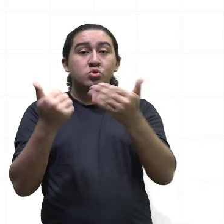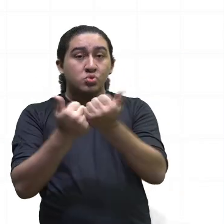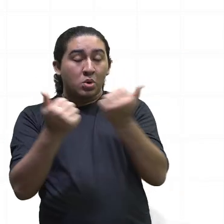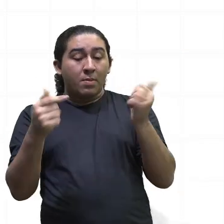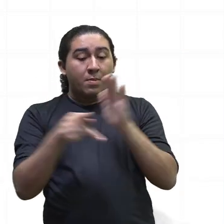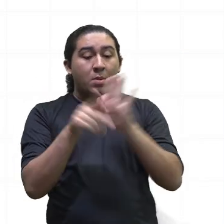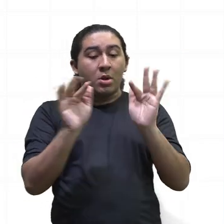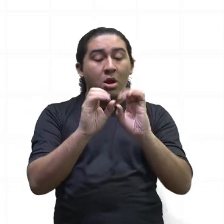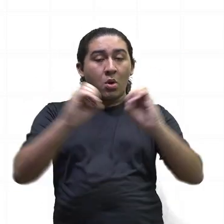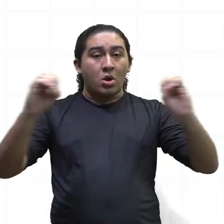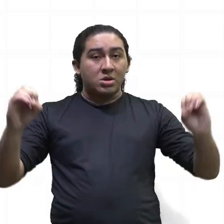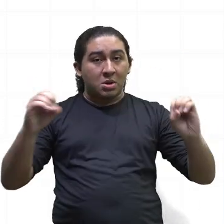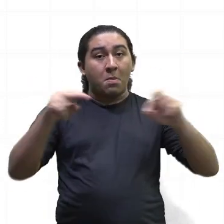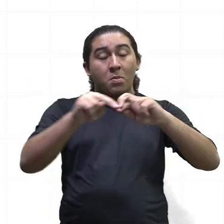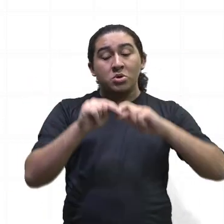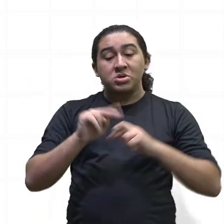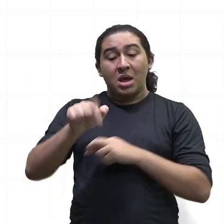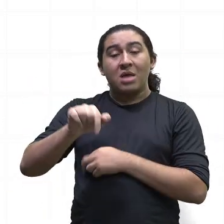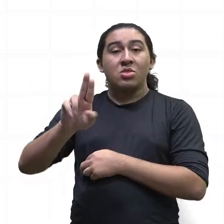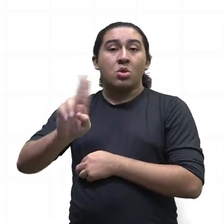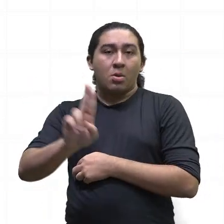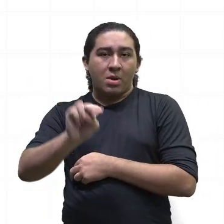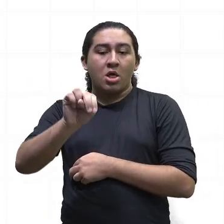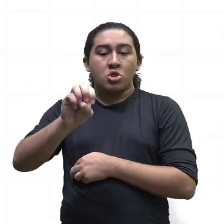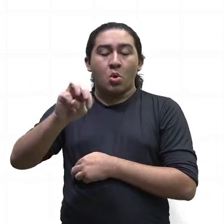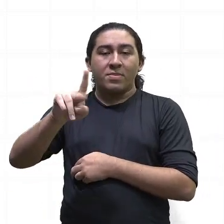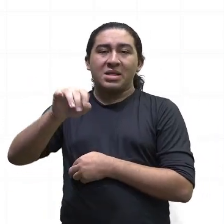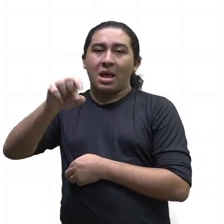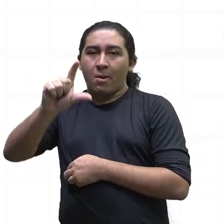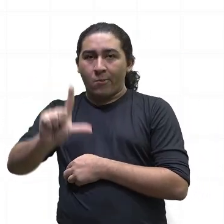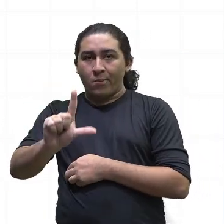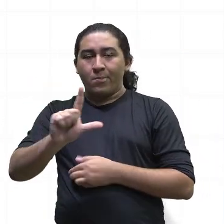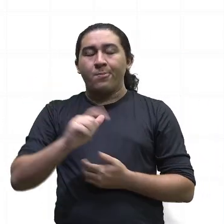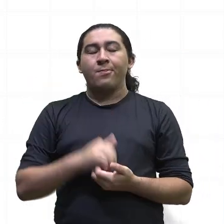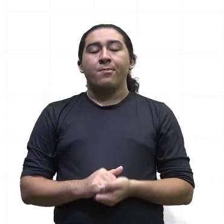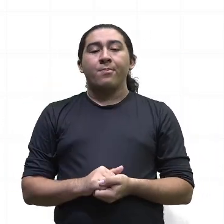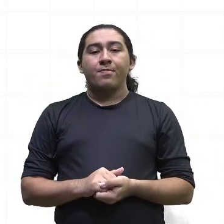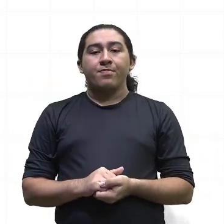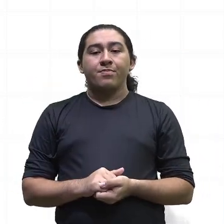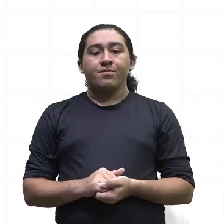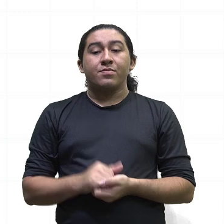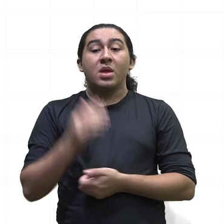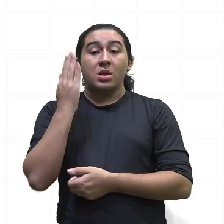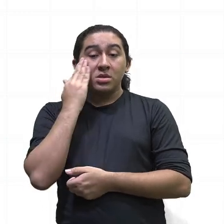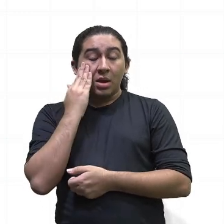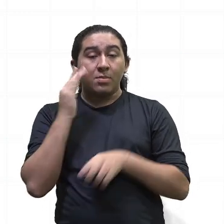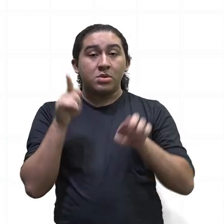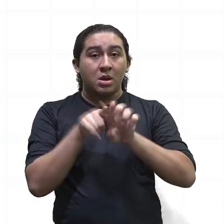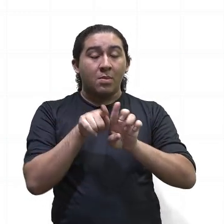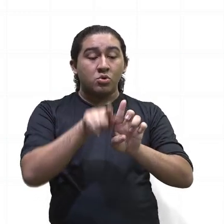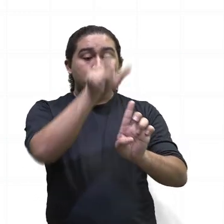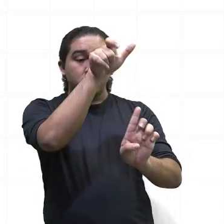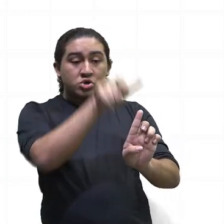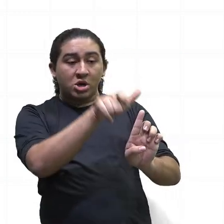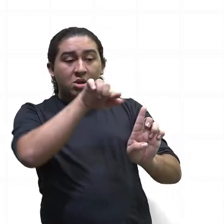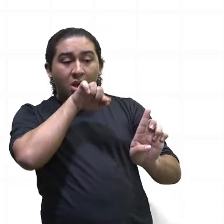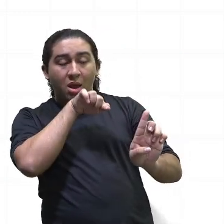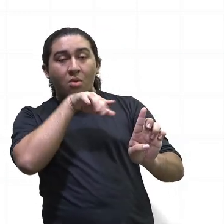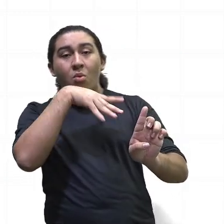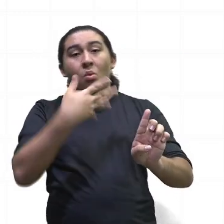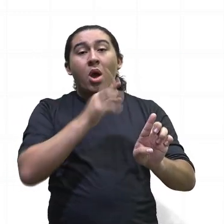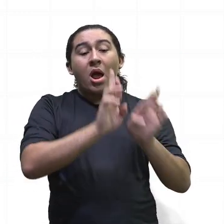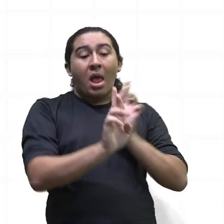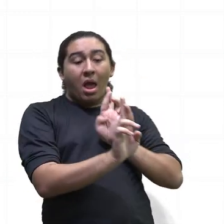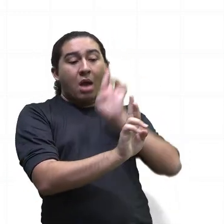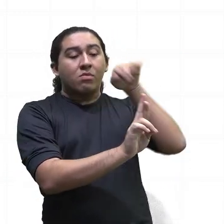como nome. Por isso que o sintagma nominal é nomes, tá? E aí a gente já sabe que o sujeito é quem ou